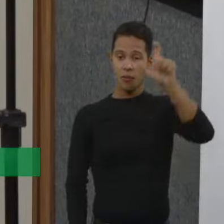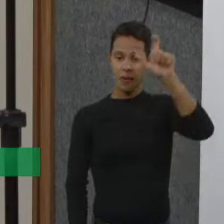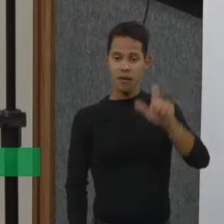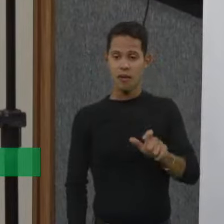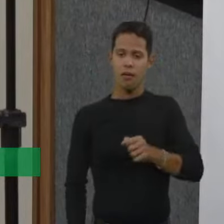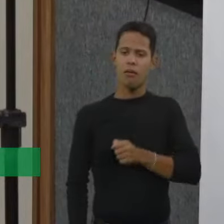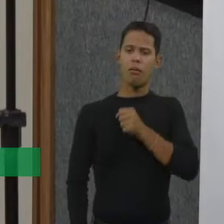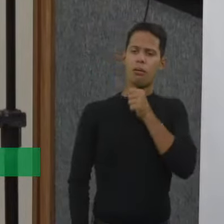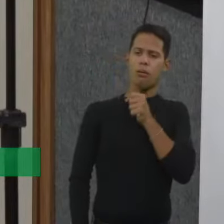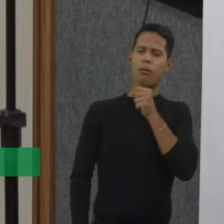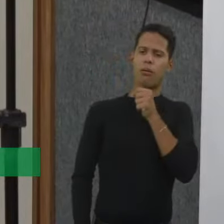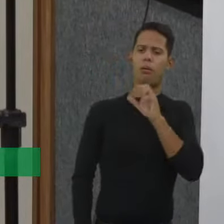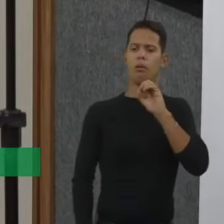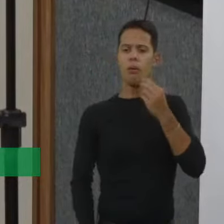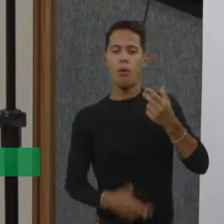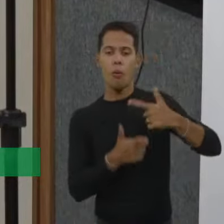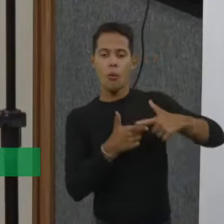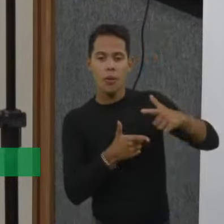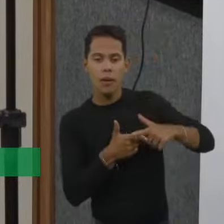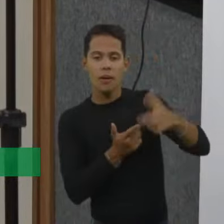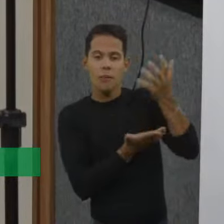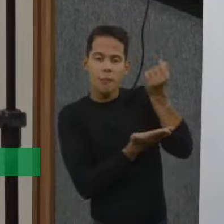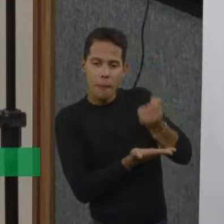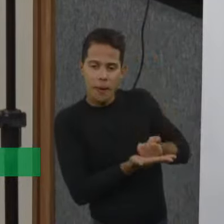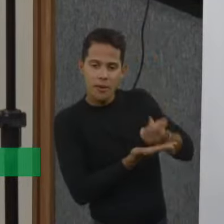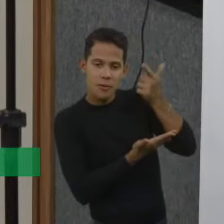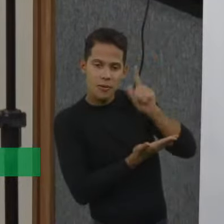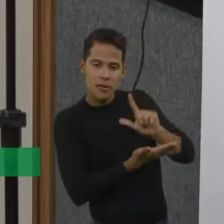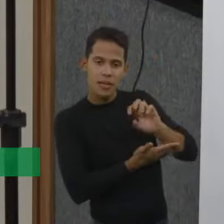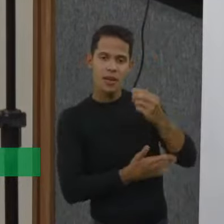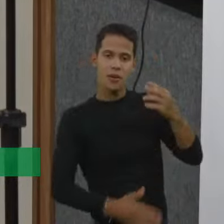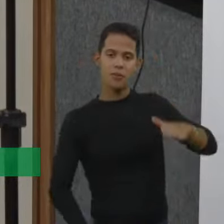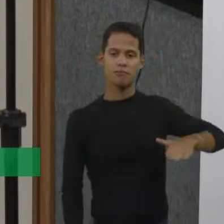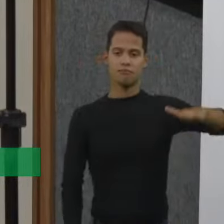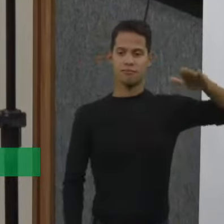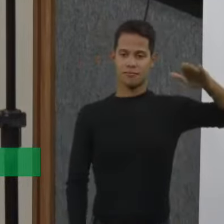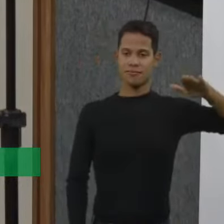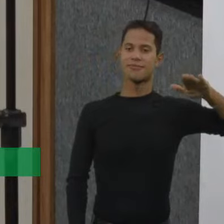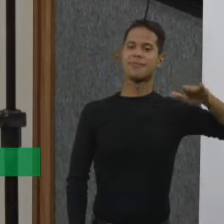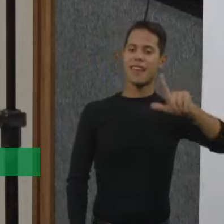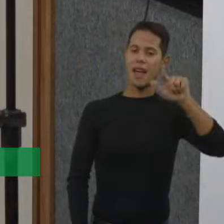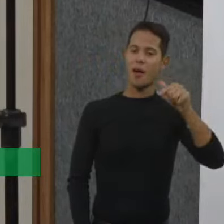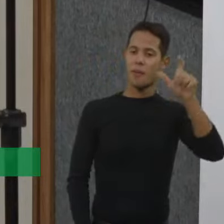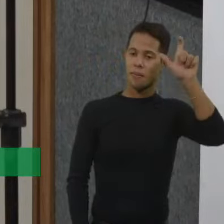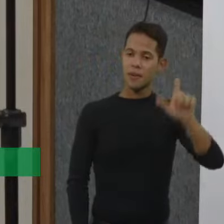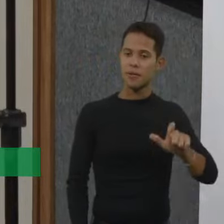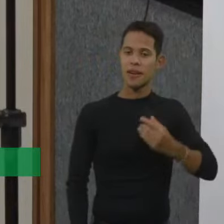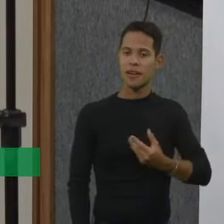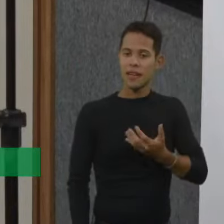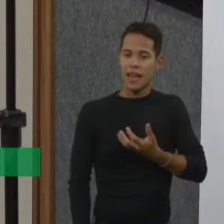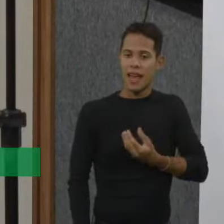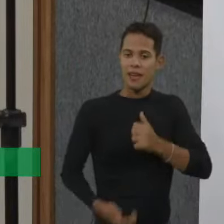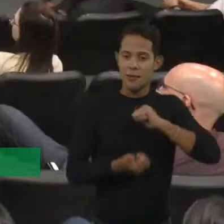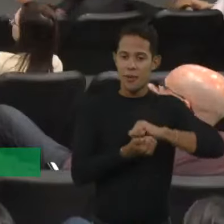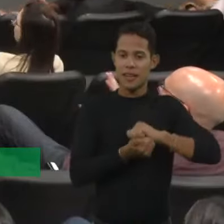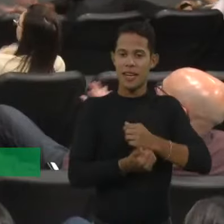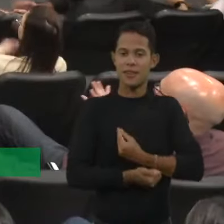peso e estatura e que precisa só um pouquinho de carinho e de atenção, porque é uma pessoa que, com certeza, quer viver muito igual a nós.